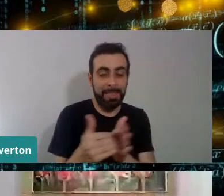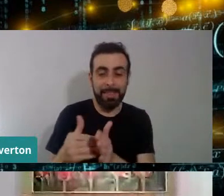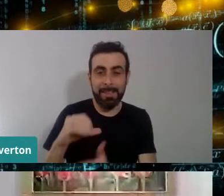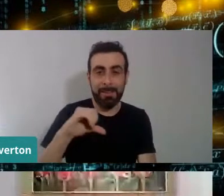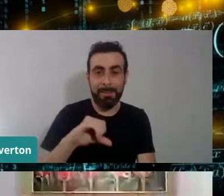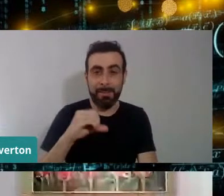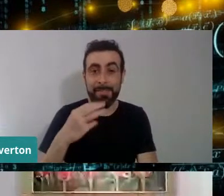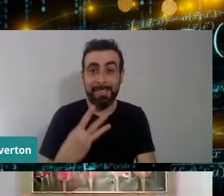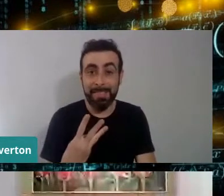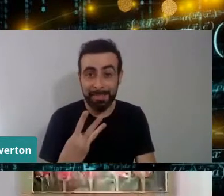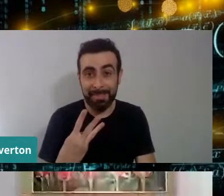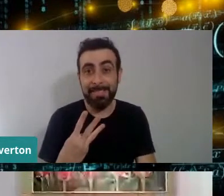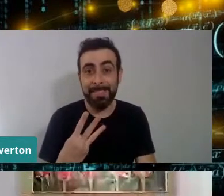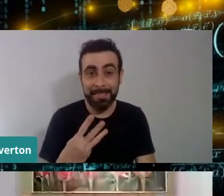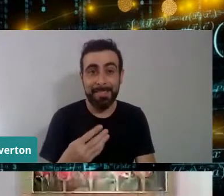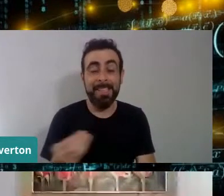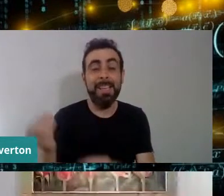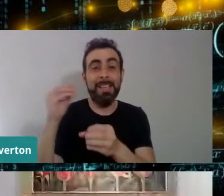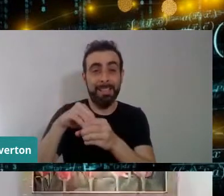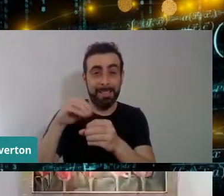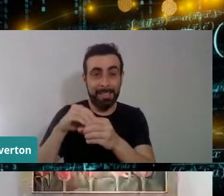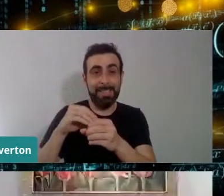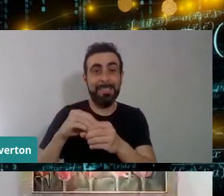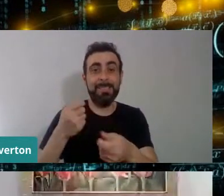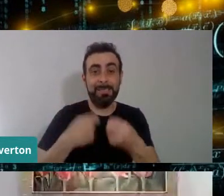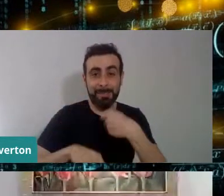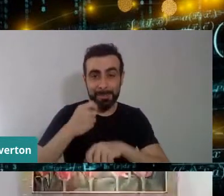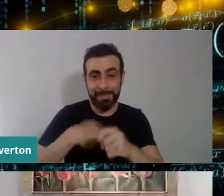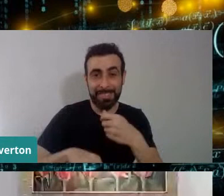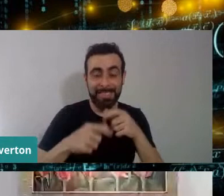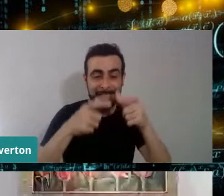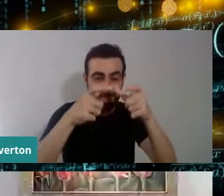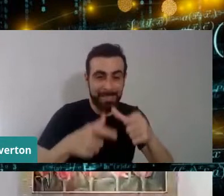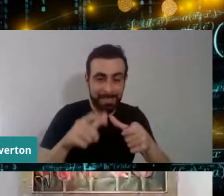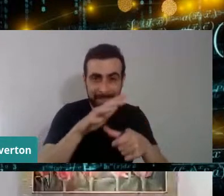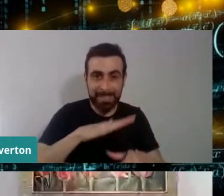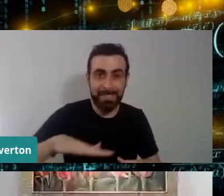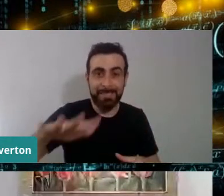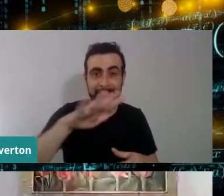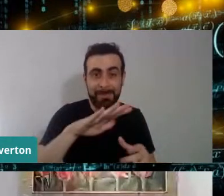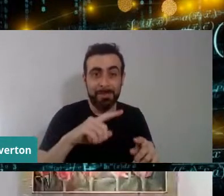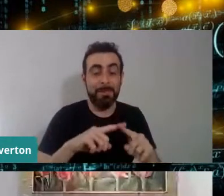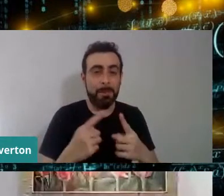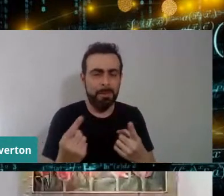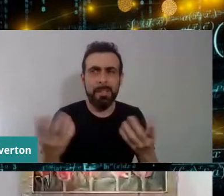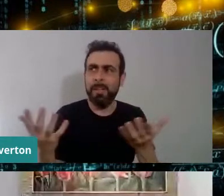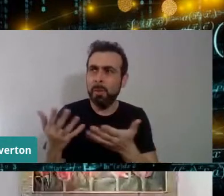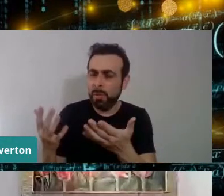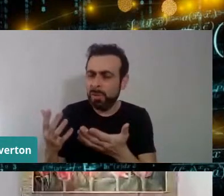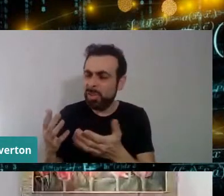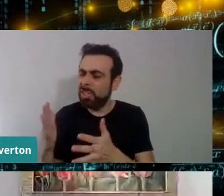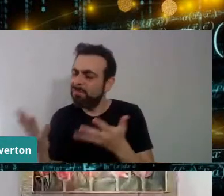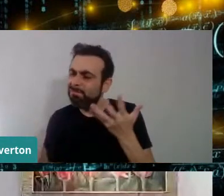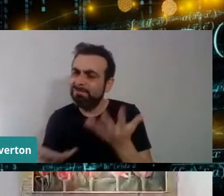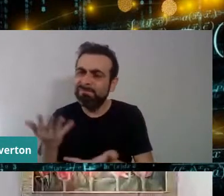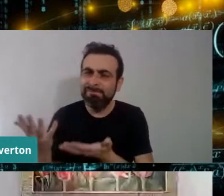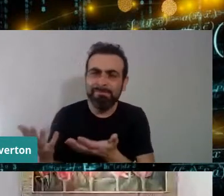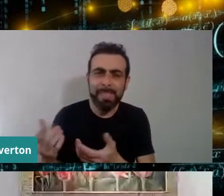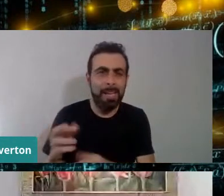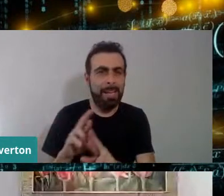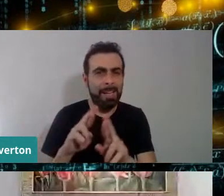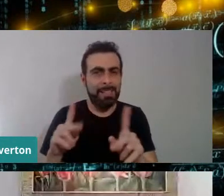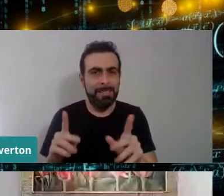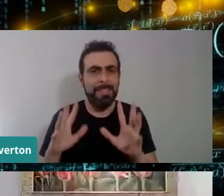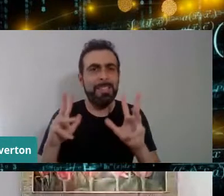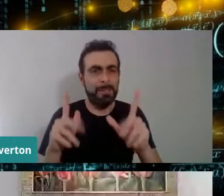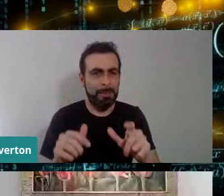para funcionar na parte administrativa. Hoje funciona normalmente, né? Hoje funciona em todo até